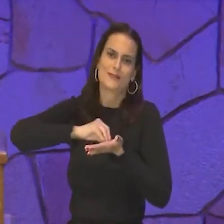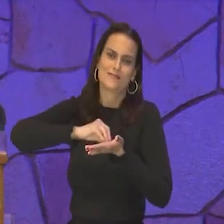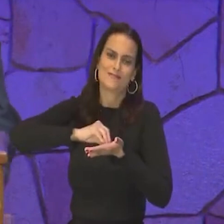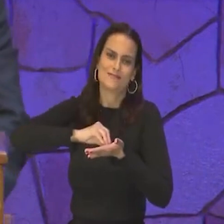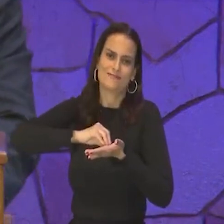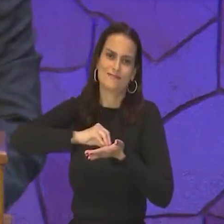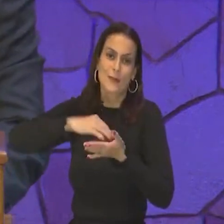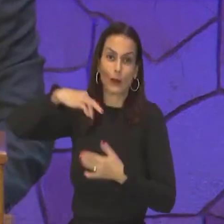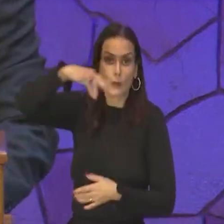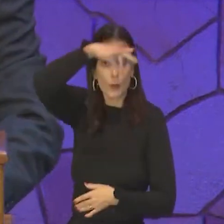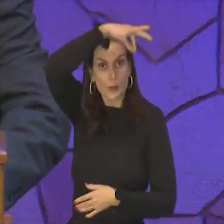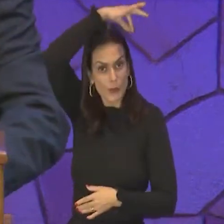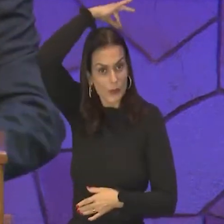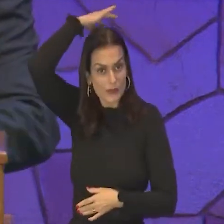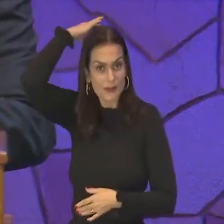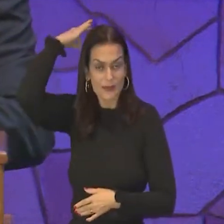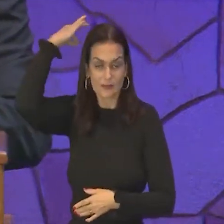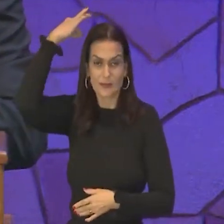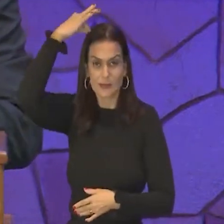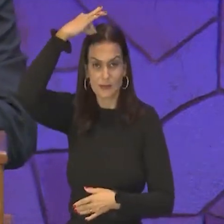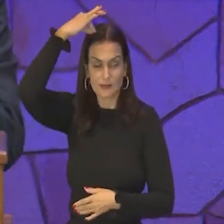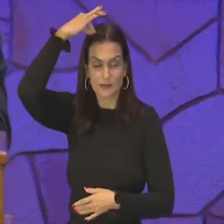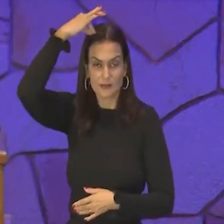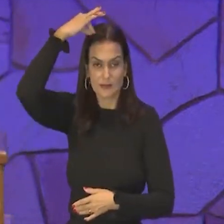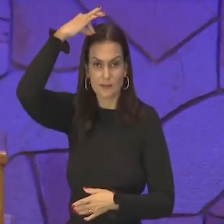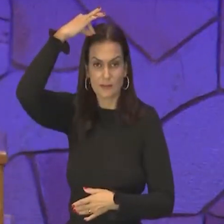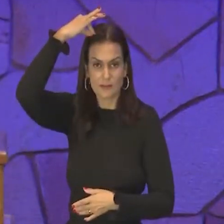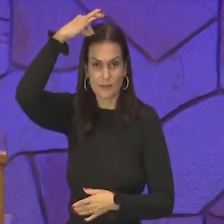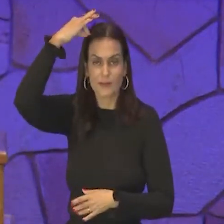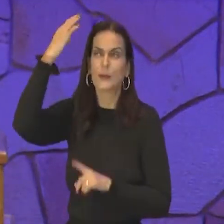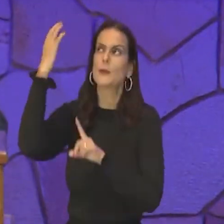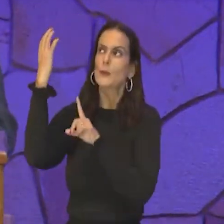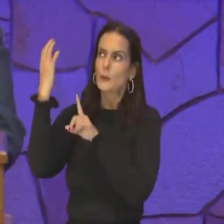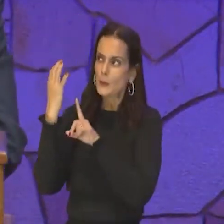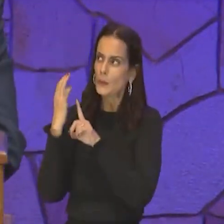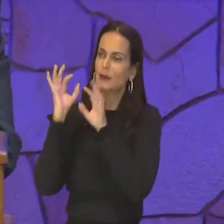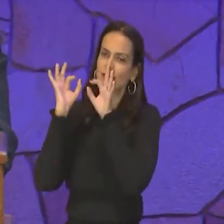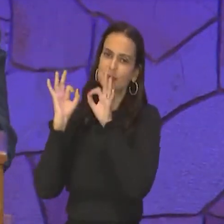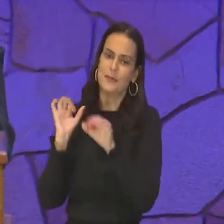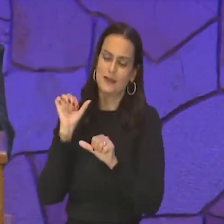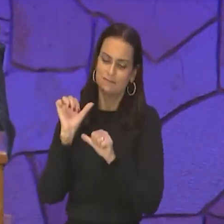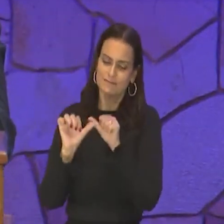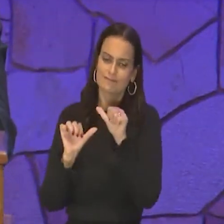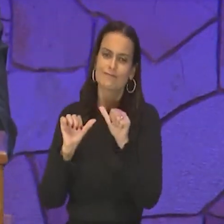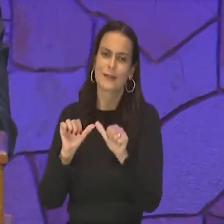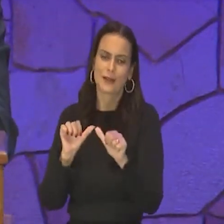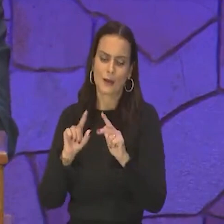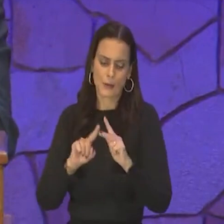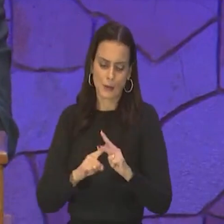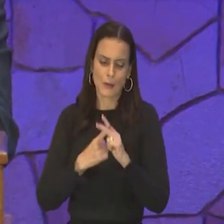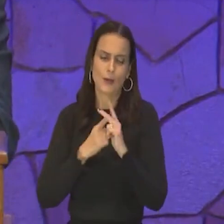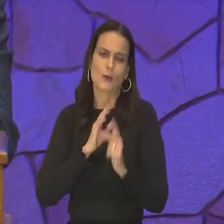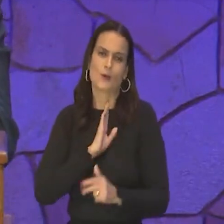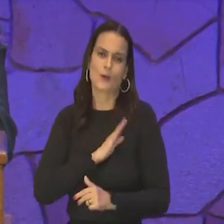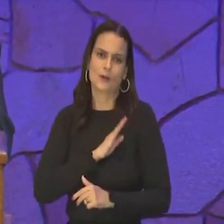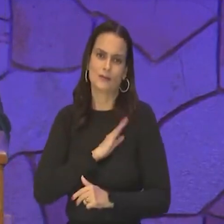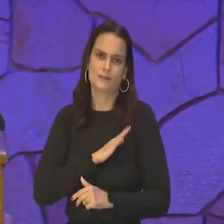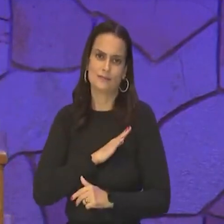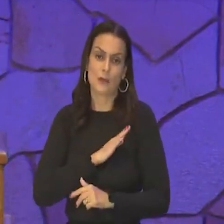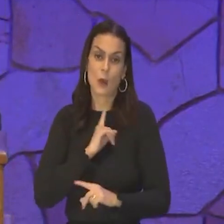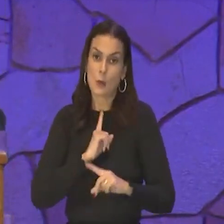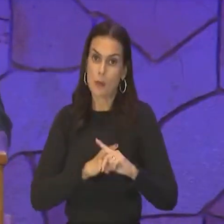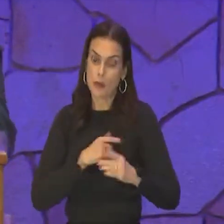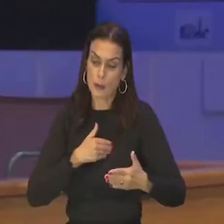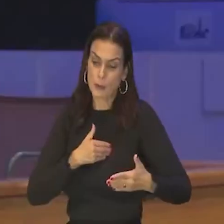O Espírito Santo de Deus foi o agente do Senhor para transformar o coração dos discípulos, porque até